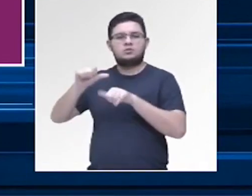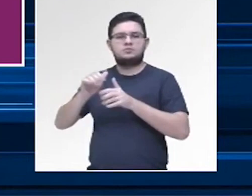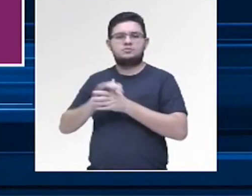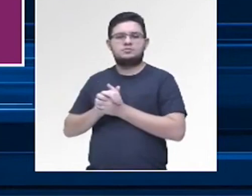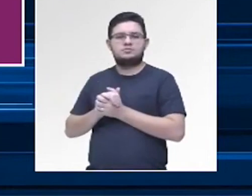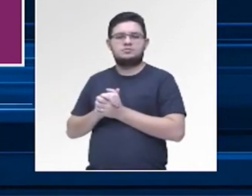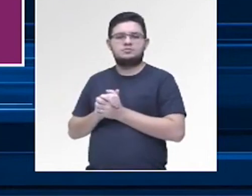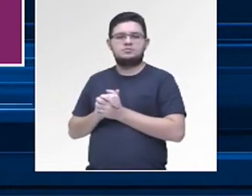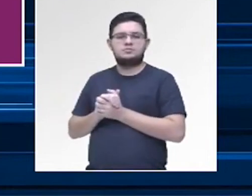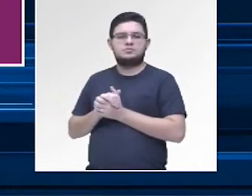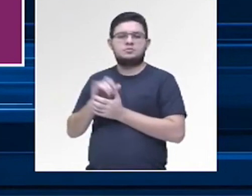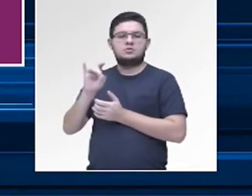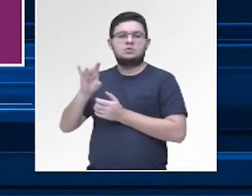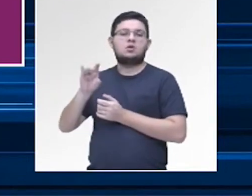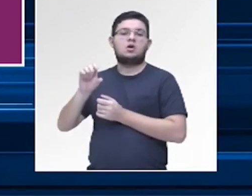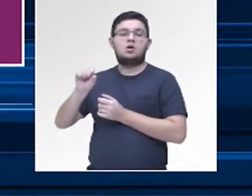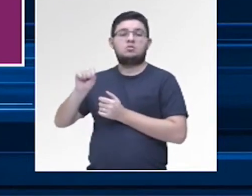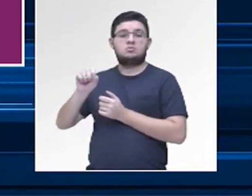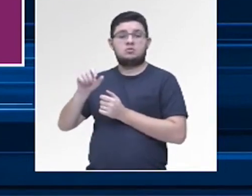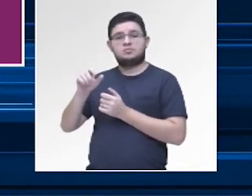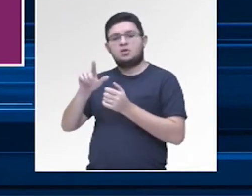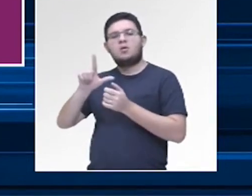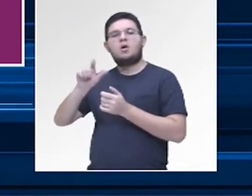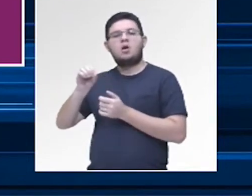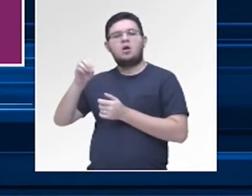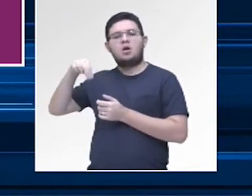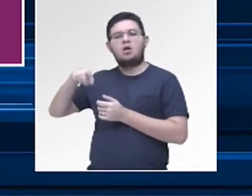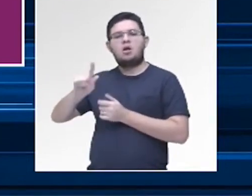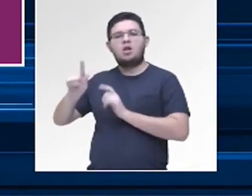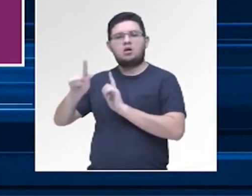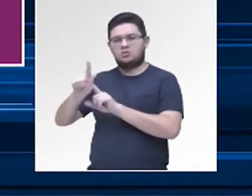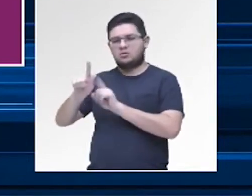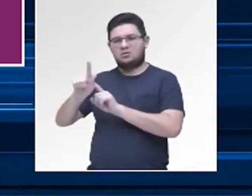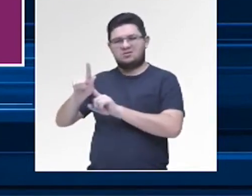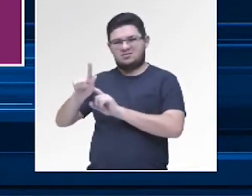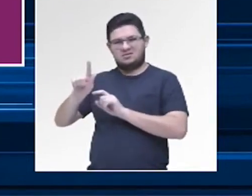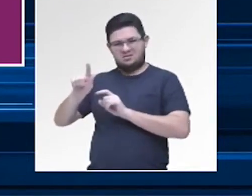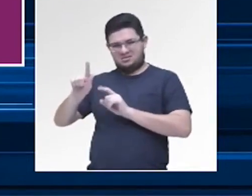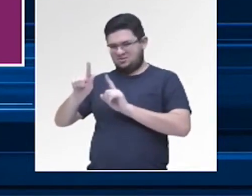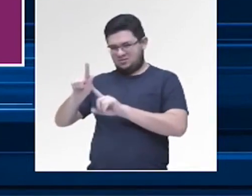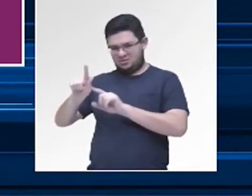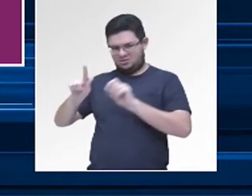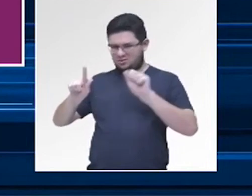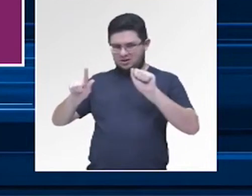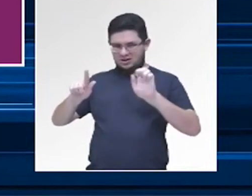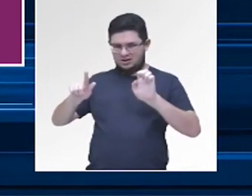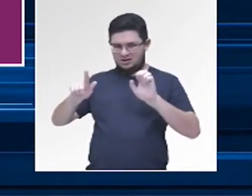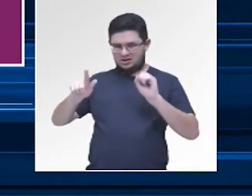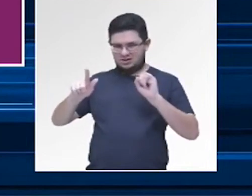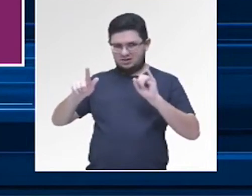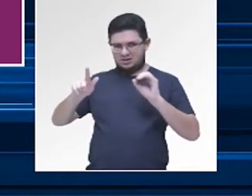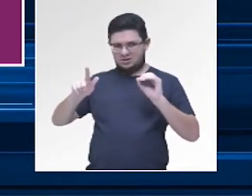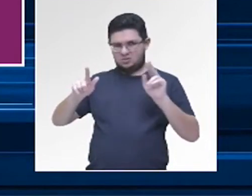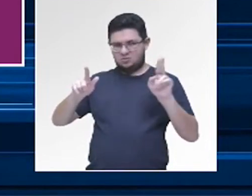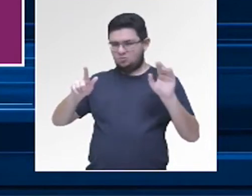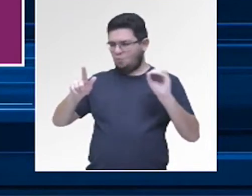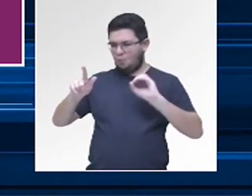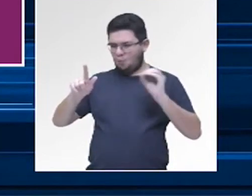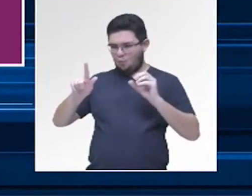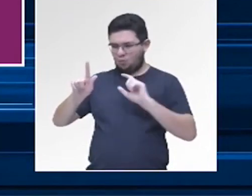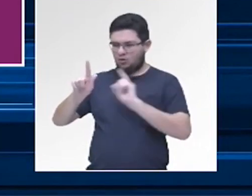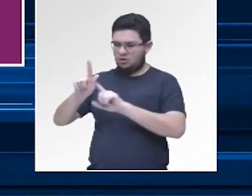do EST, fica the longest, né? Só relembrando que quando eu tenho adjetivos que terminam